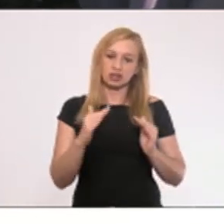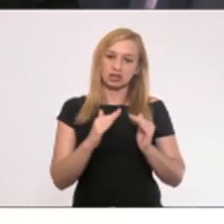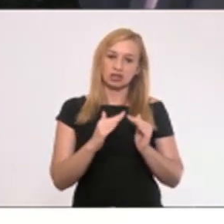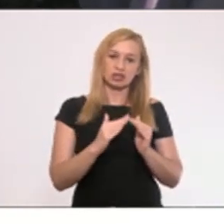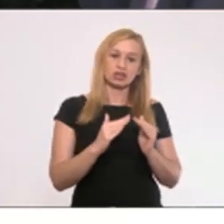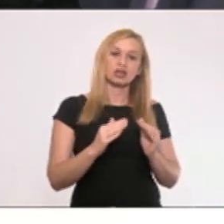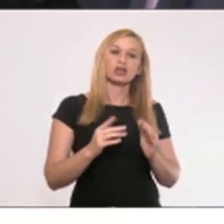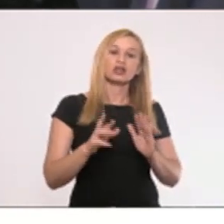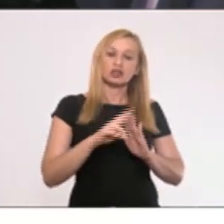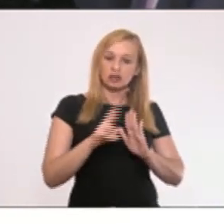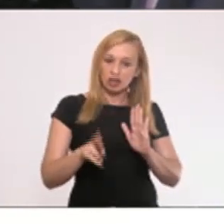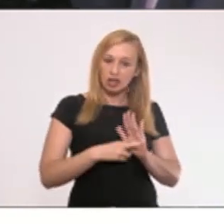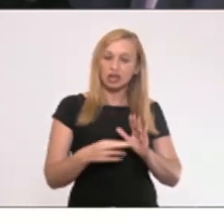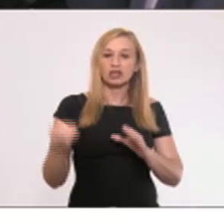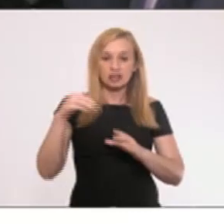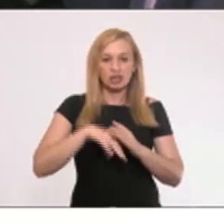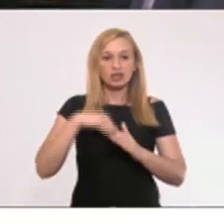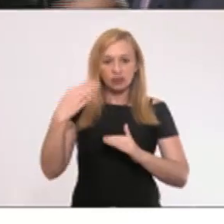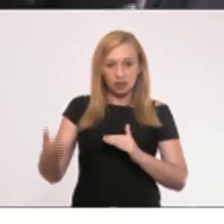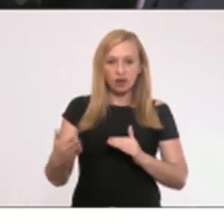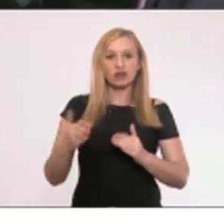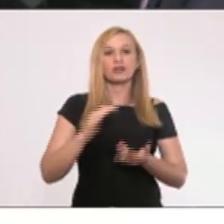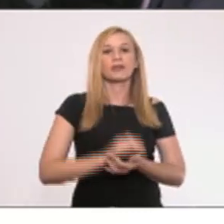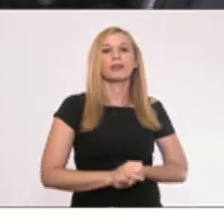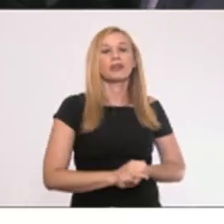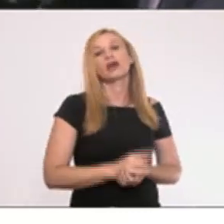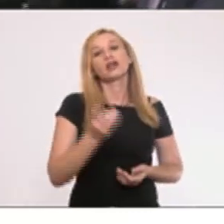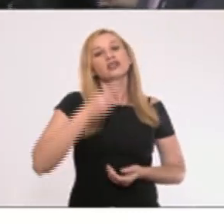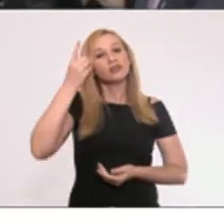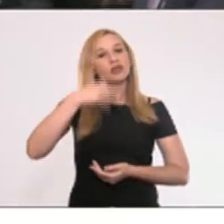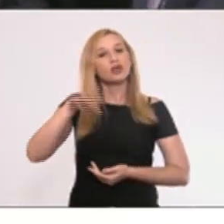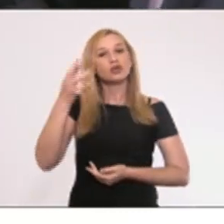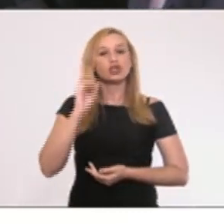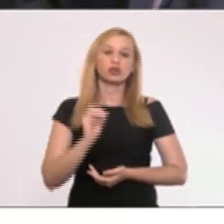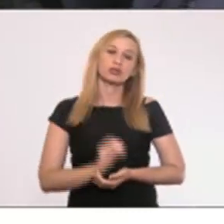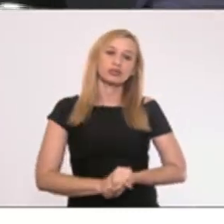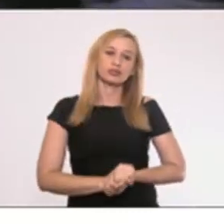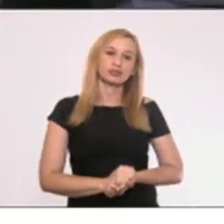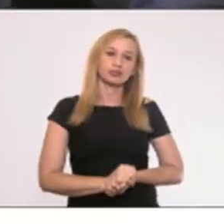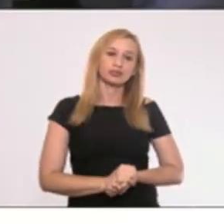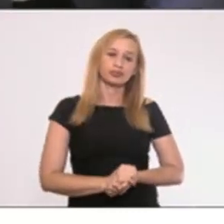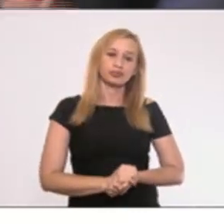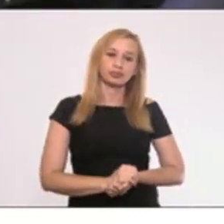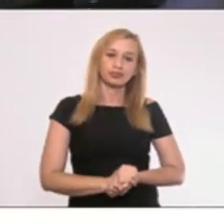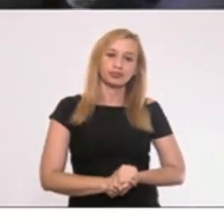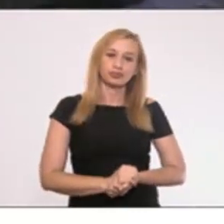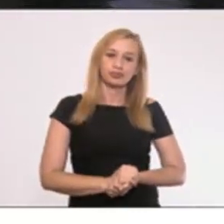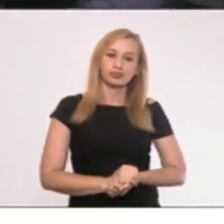normas externas e internas e proposições externas, deputado Rodrigo Bacelar.